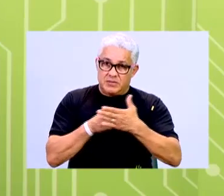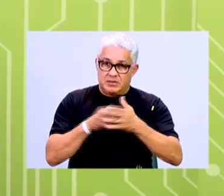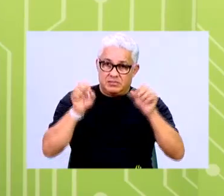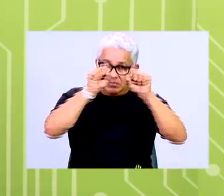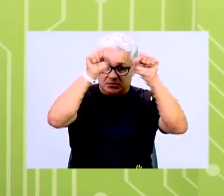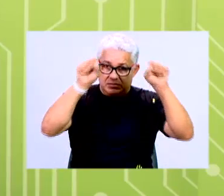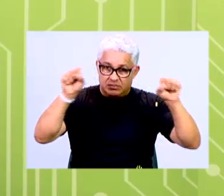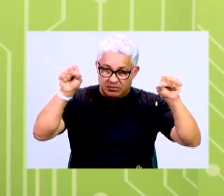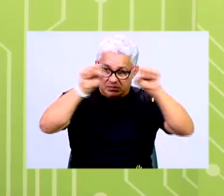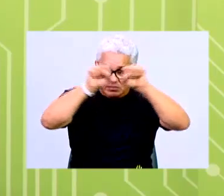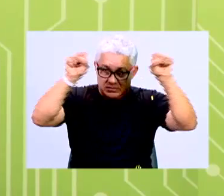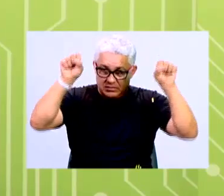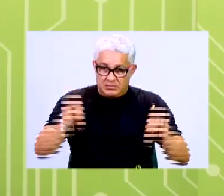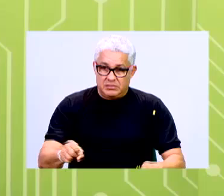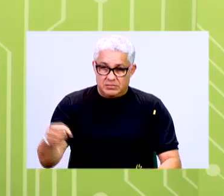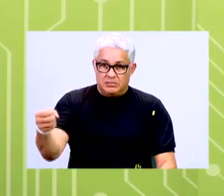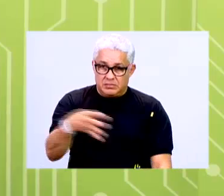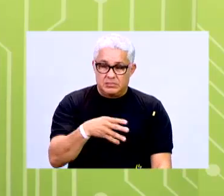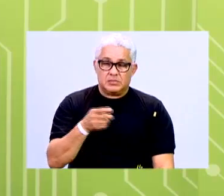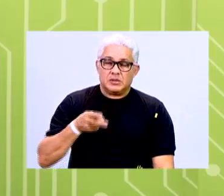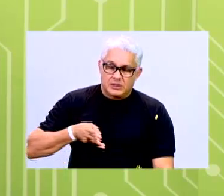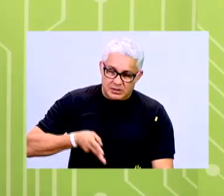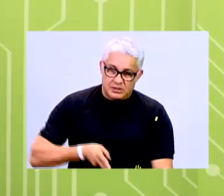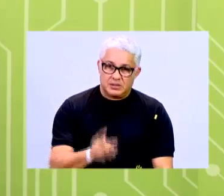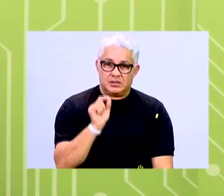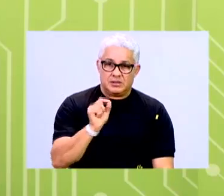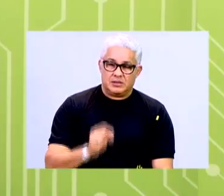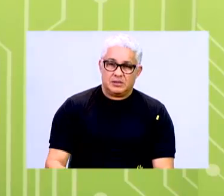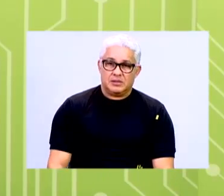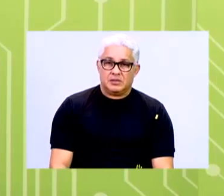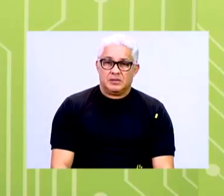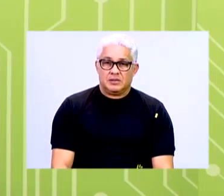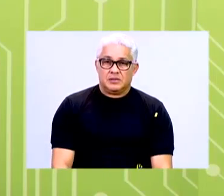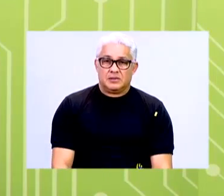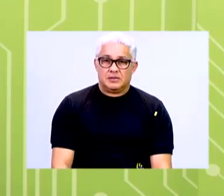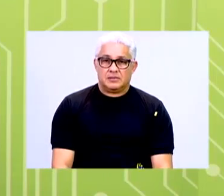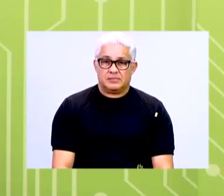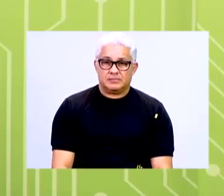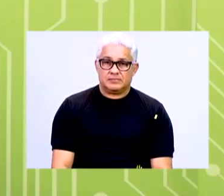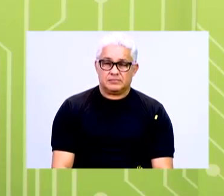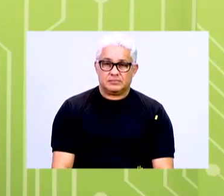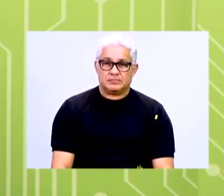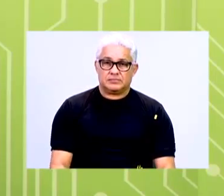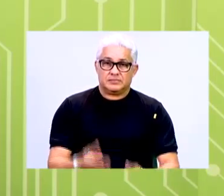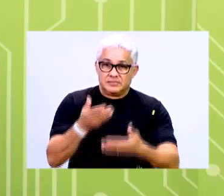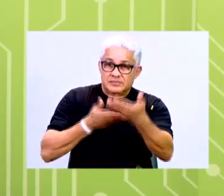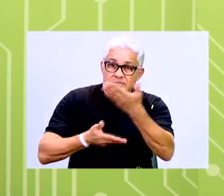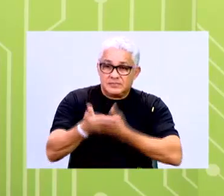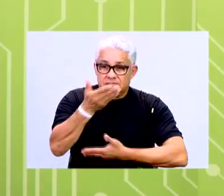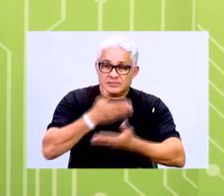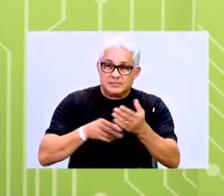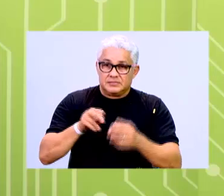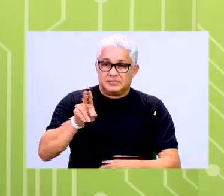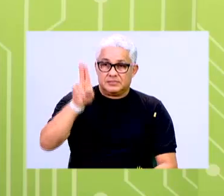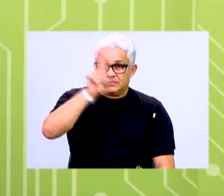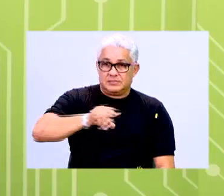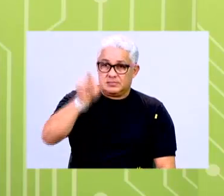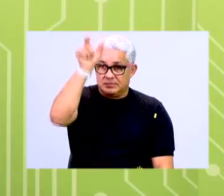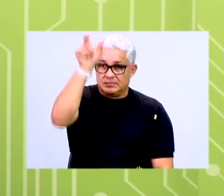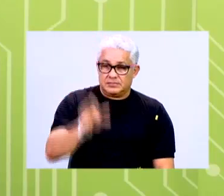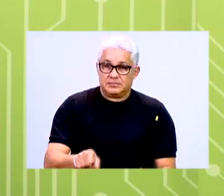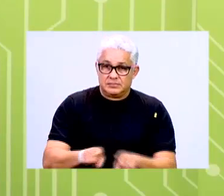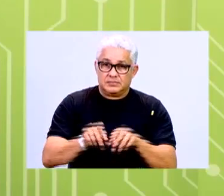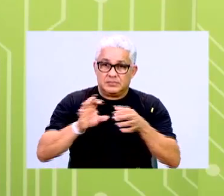novo. Então, nós temos que, o tempo inteiro, estarmos ali interagindo com esse usuário e